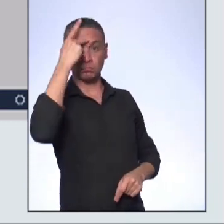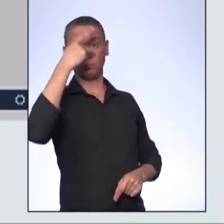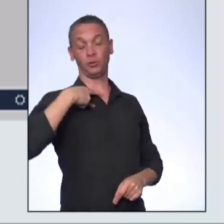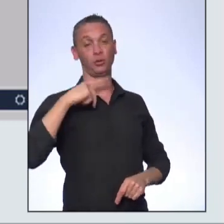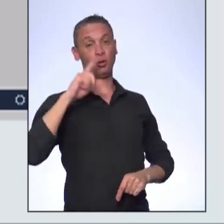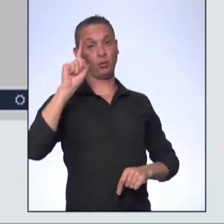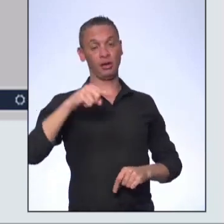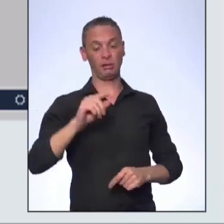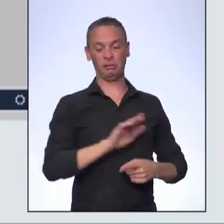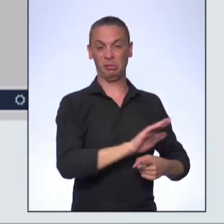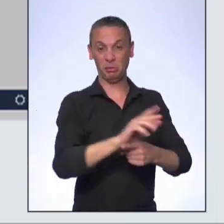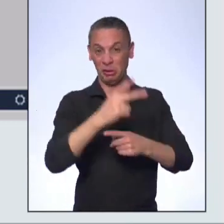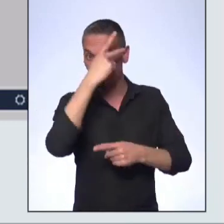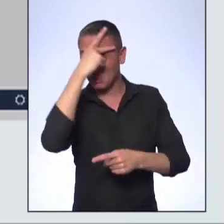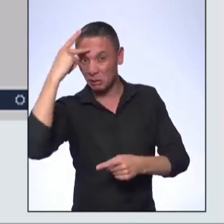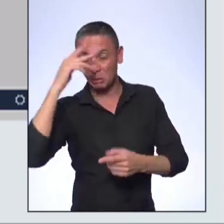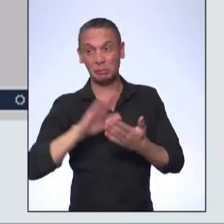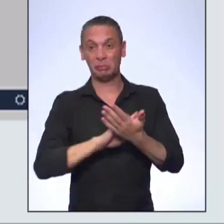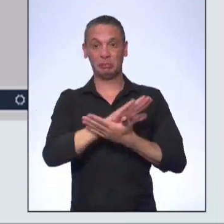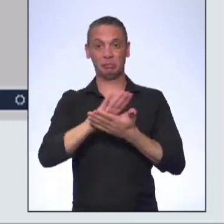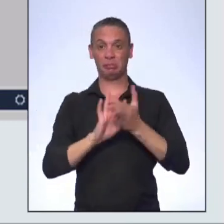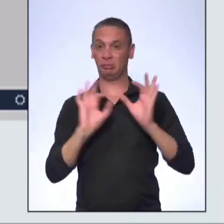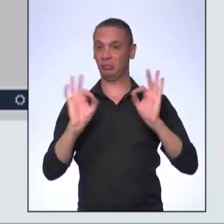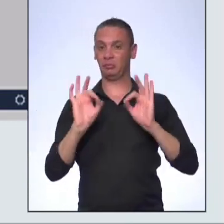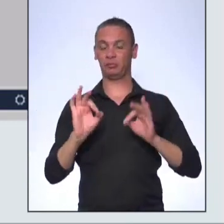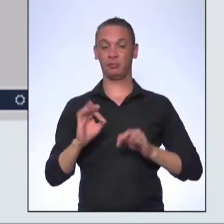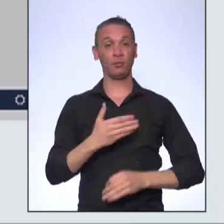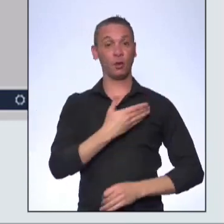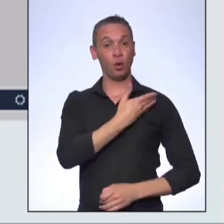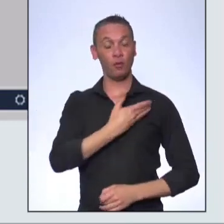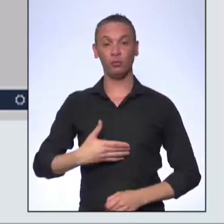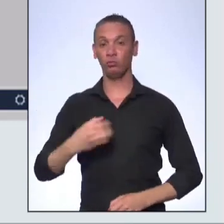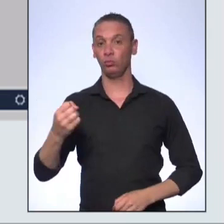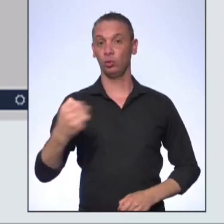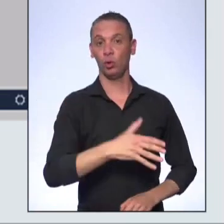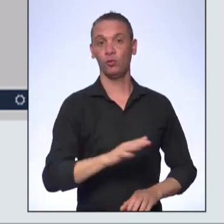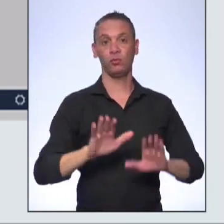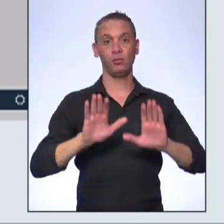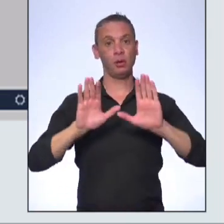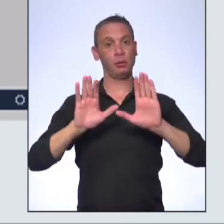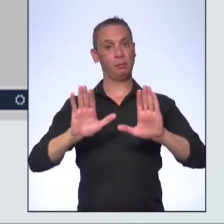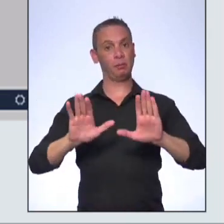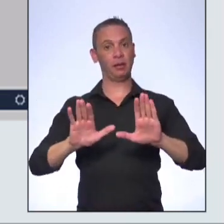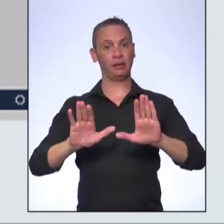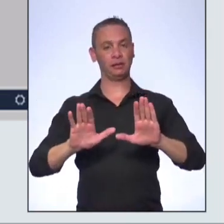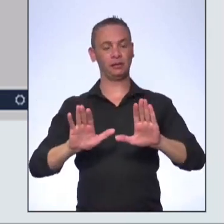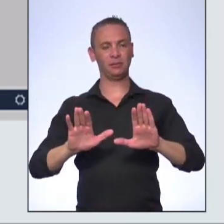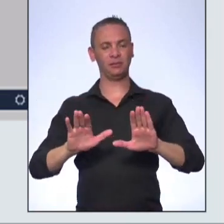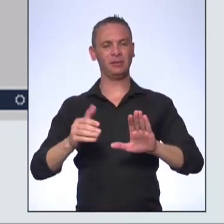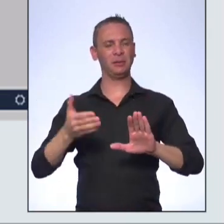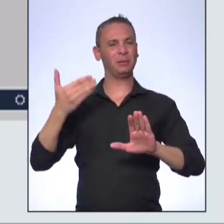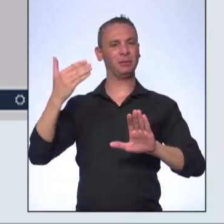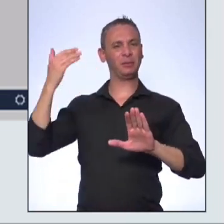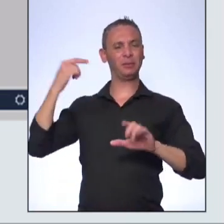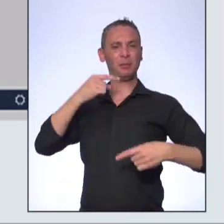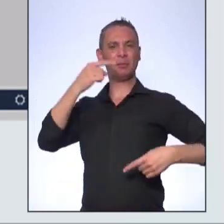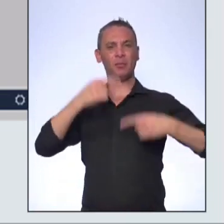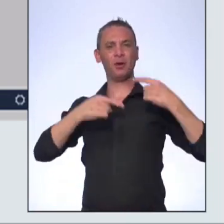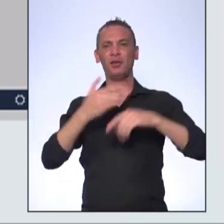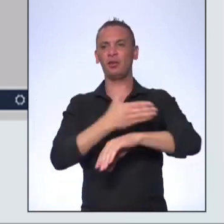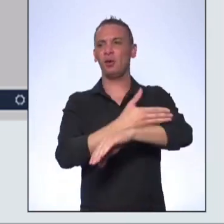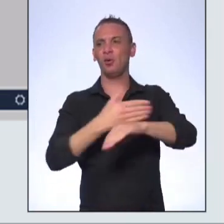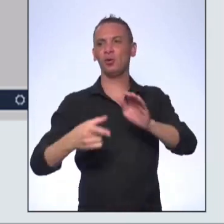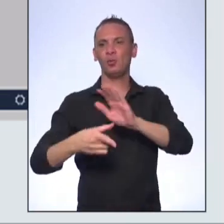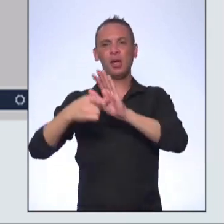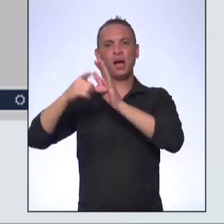da população. A forma de governo era nova, entretanto, velhas práticas políticas herdadas do